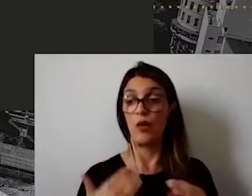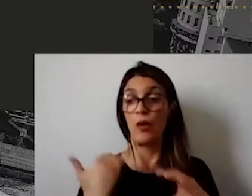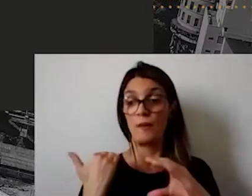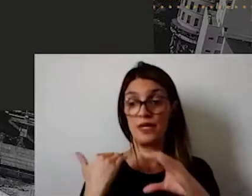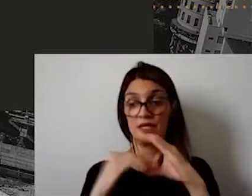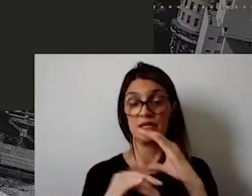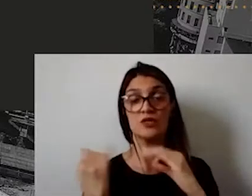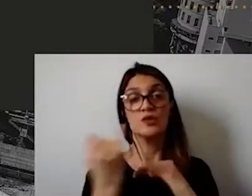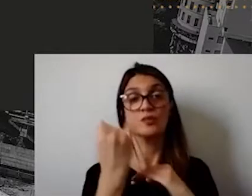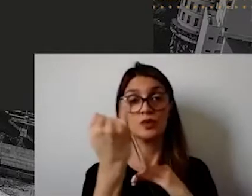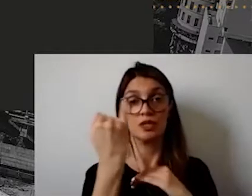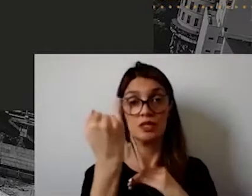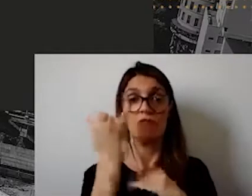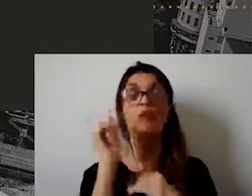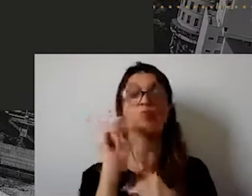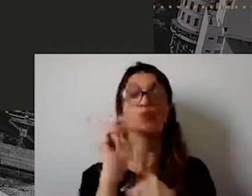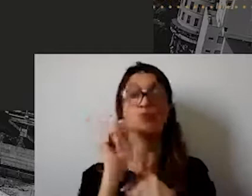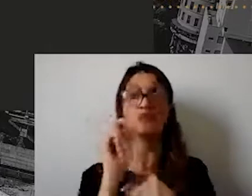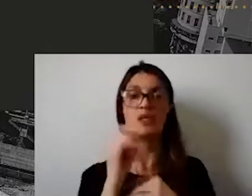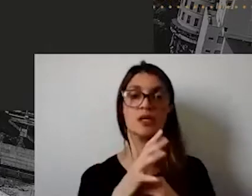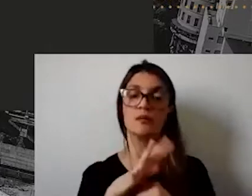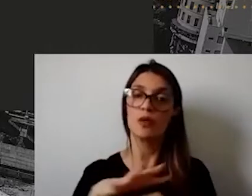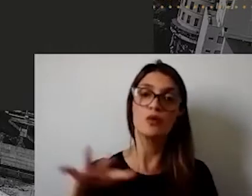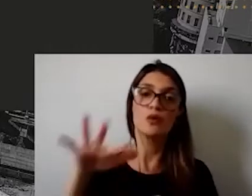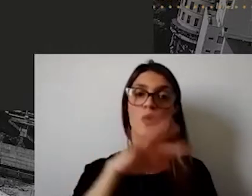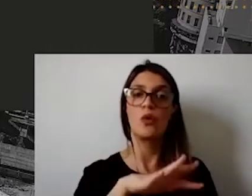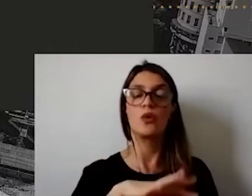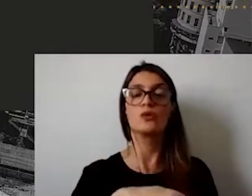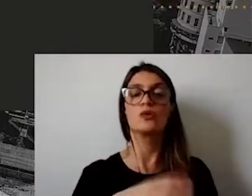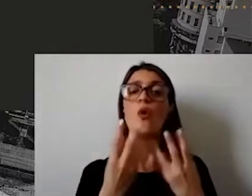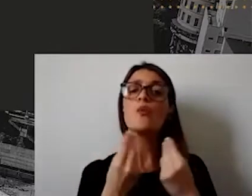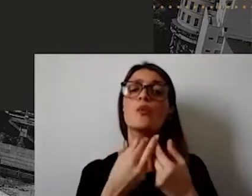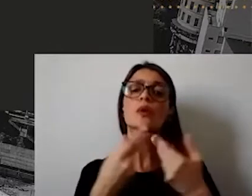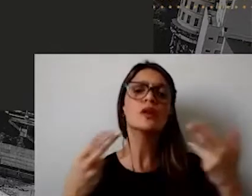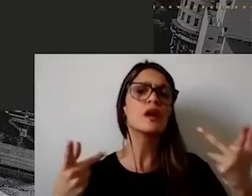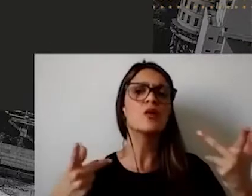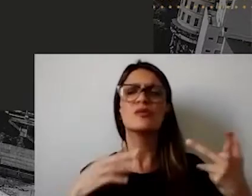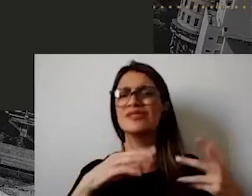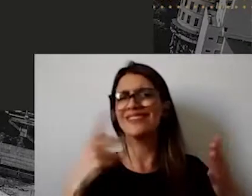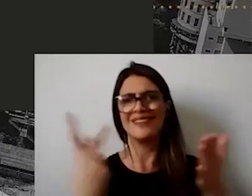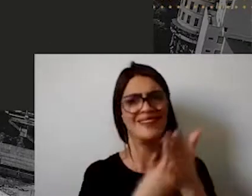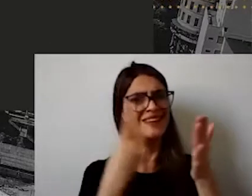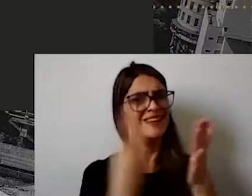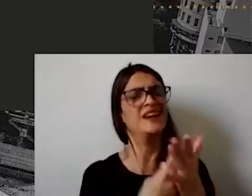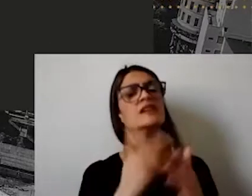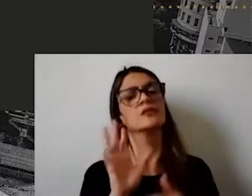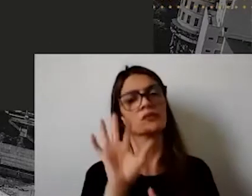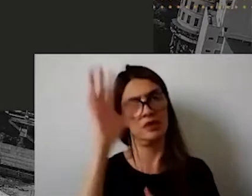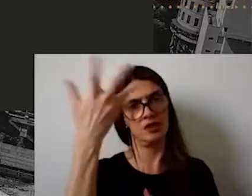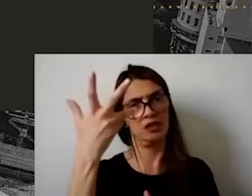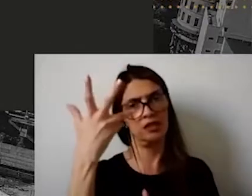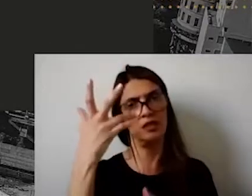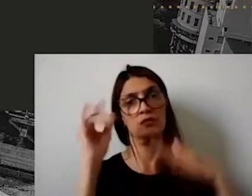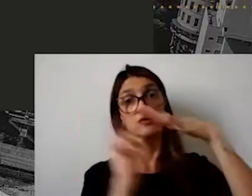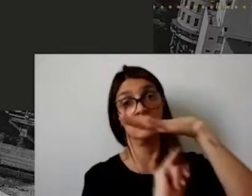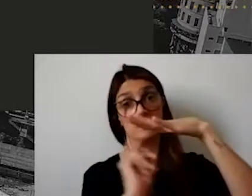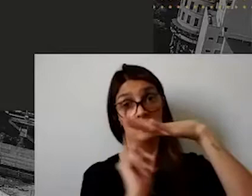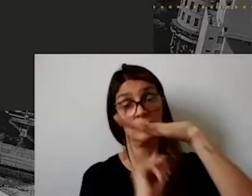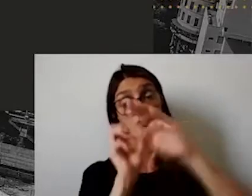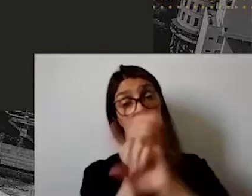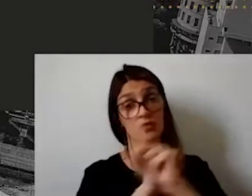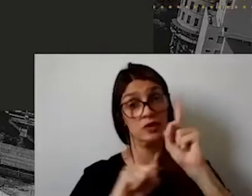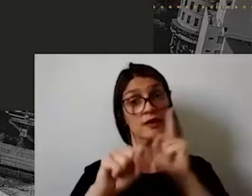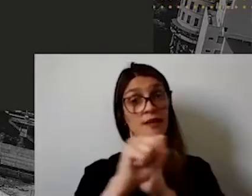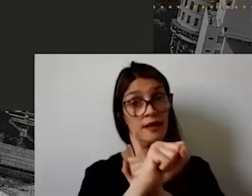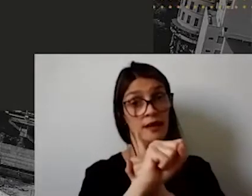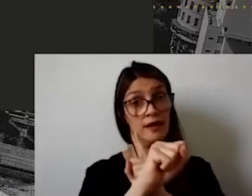para dar para todos é que tem muita coisa legal acontecendo na Amazônia por parte das instituições da sociedade civil em todos